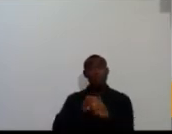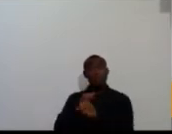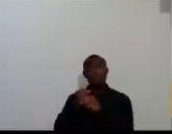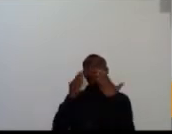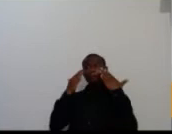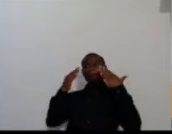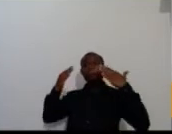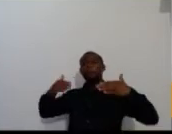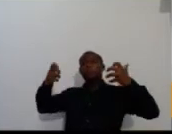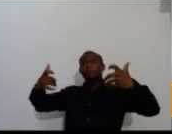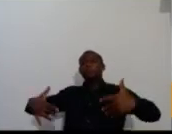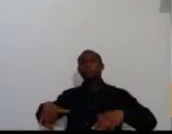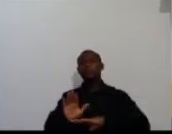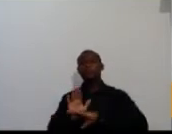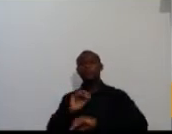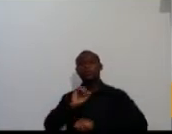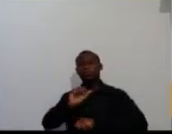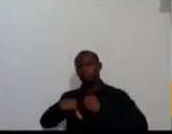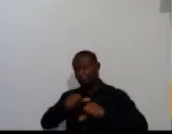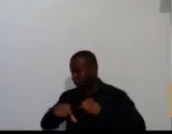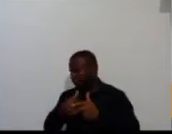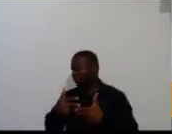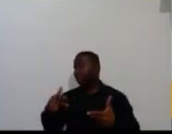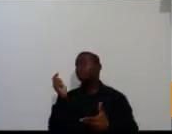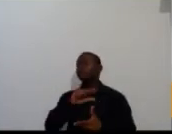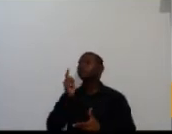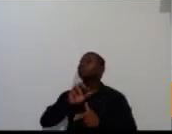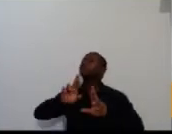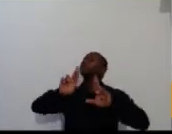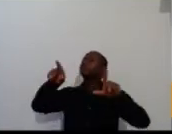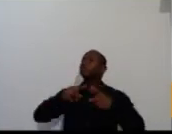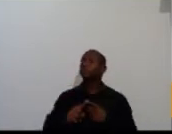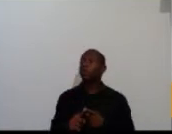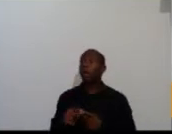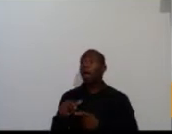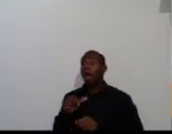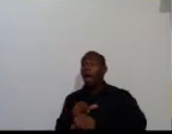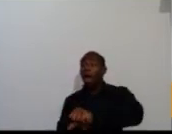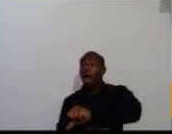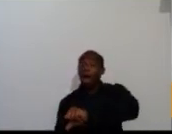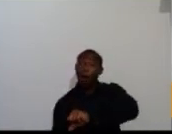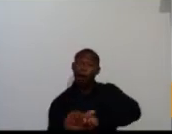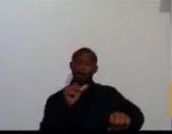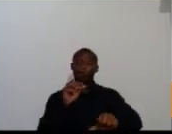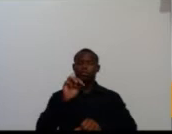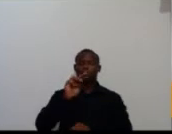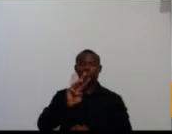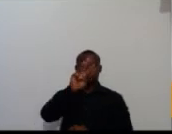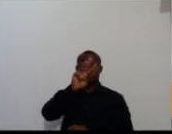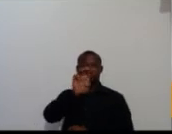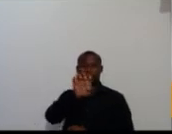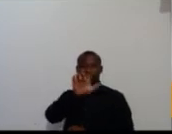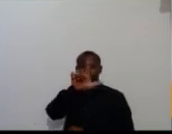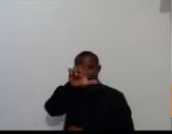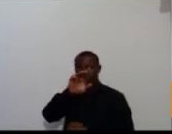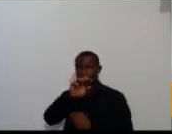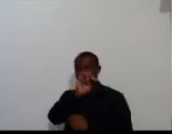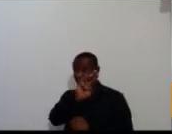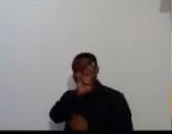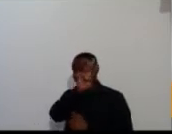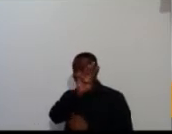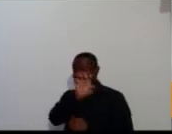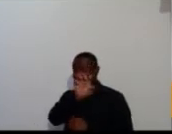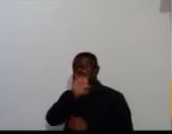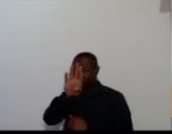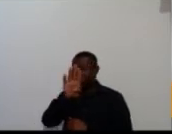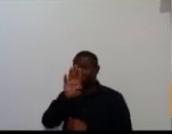gente evolui para a web 3.0. Eu quero deixar muito claro que Lúcia Santaella, eu estou baseada nela para falar sobre